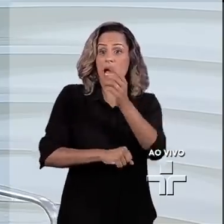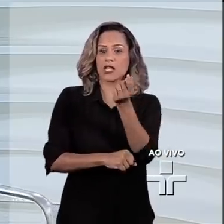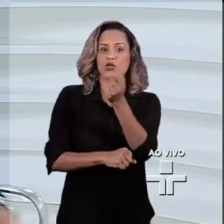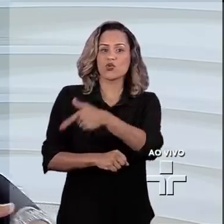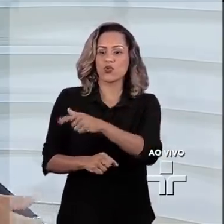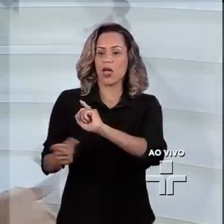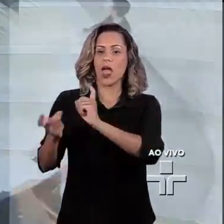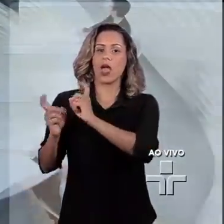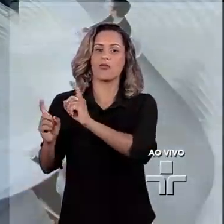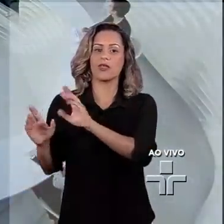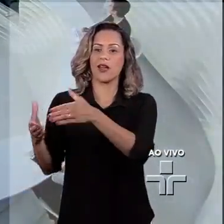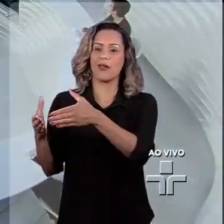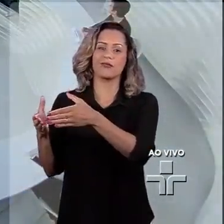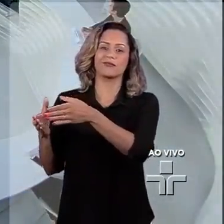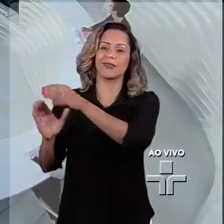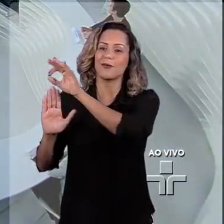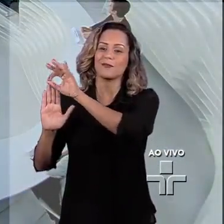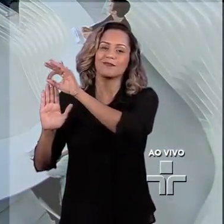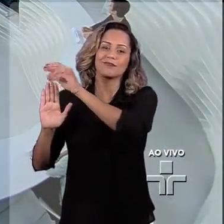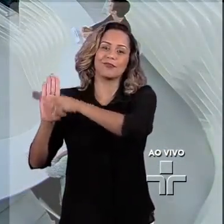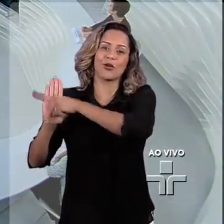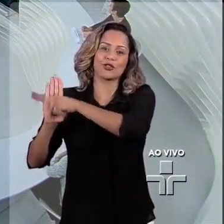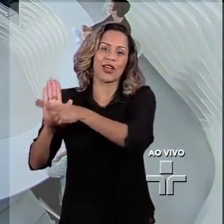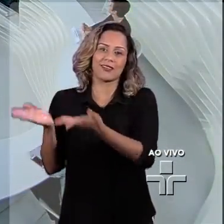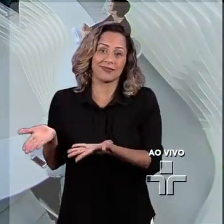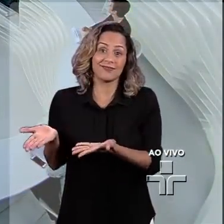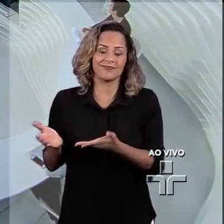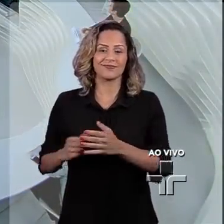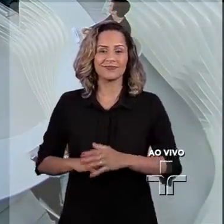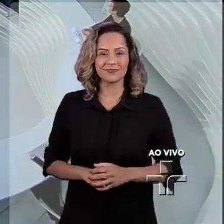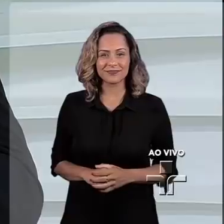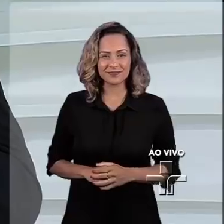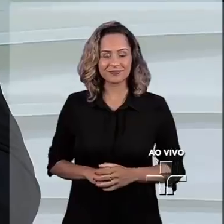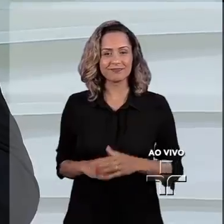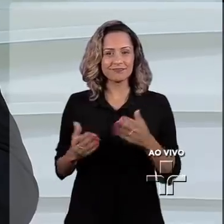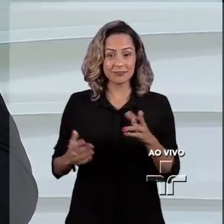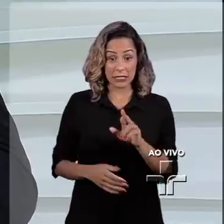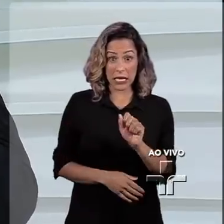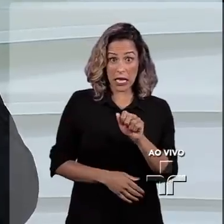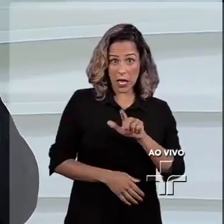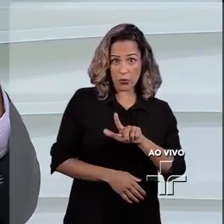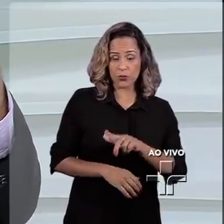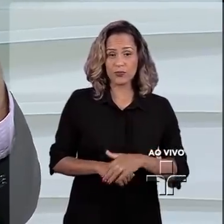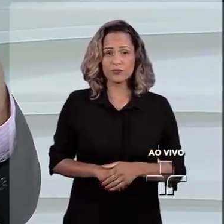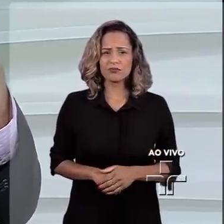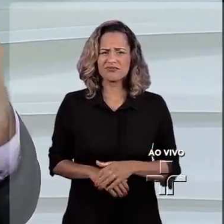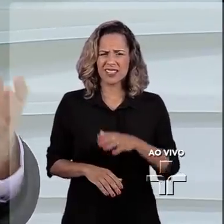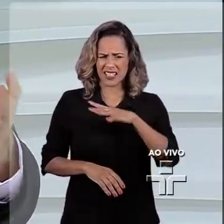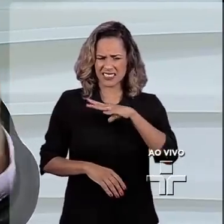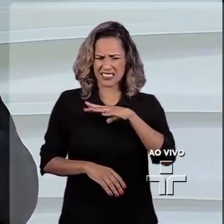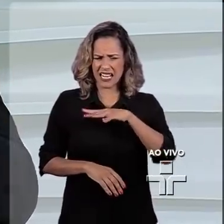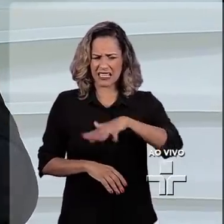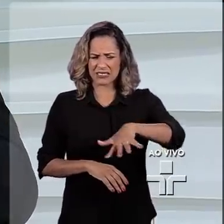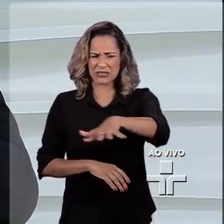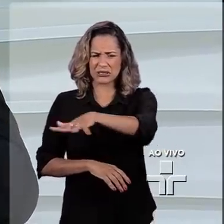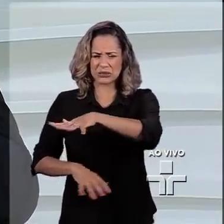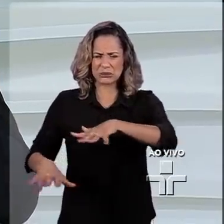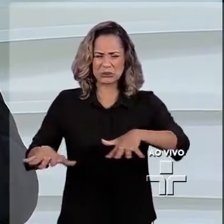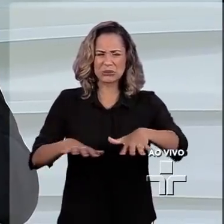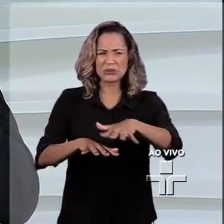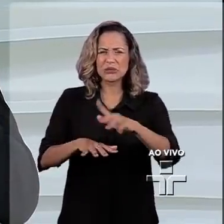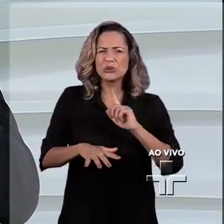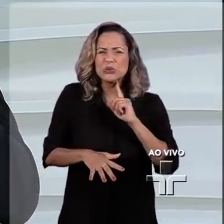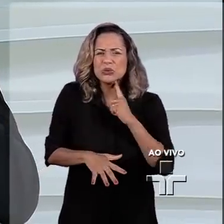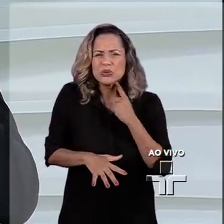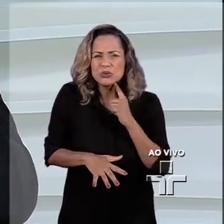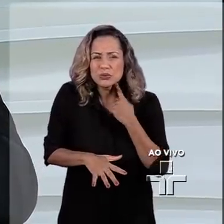Prefeito, o Bruno, o Raul. A cidade está muito suja. Muita gente fala que ela está imunda e agora,